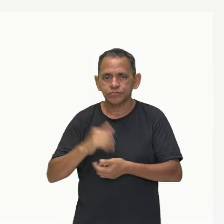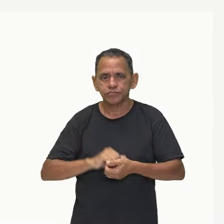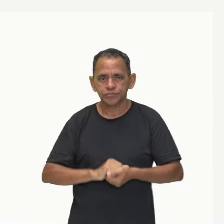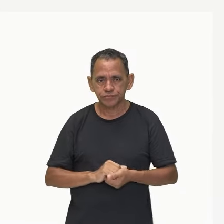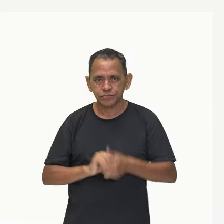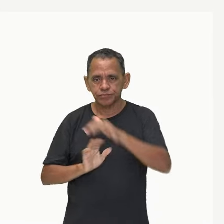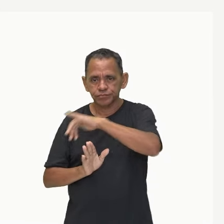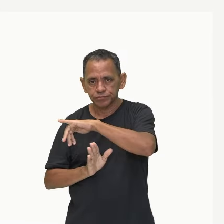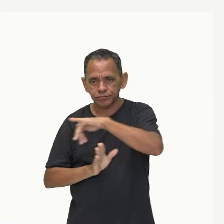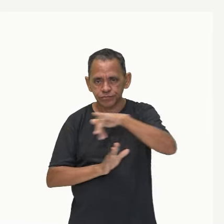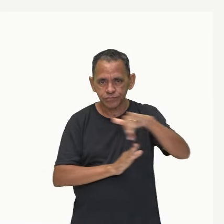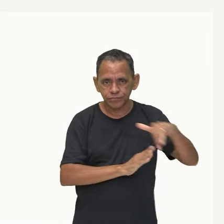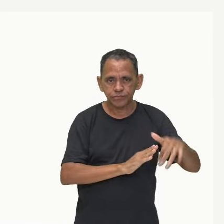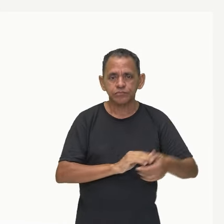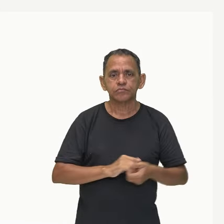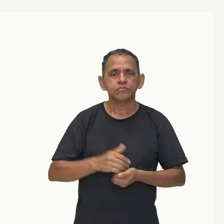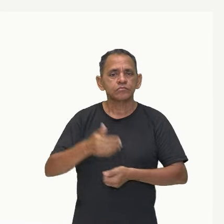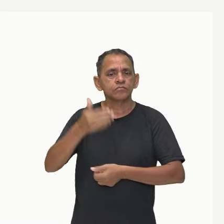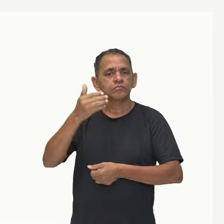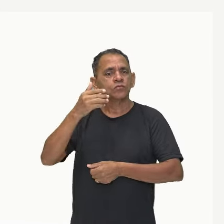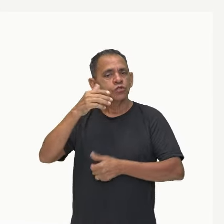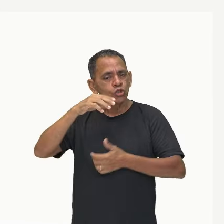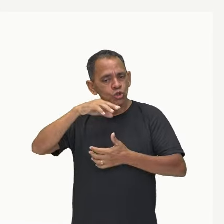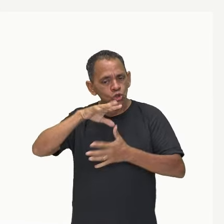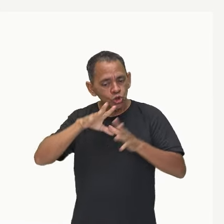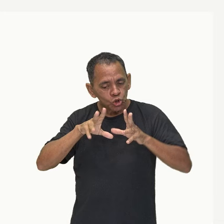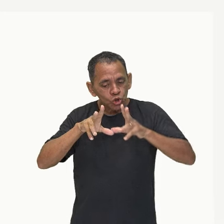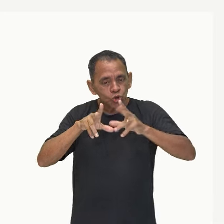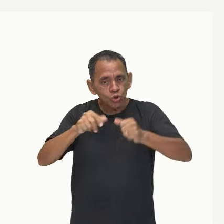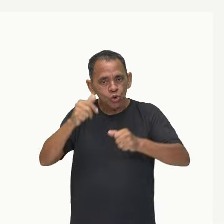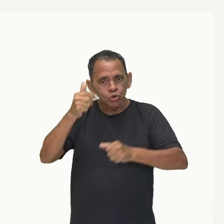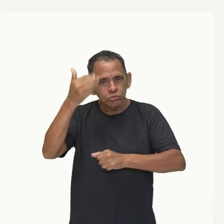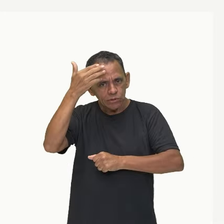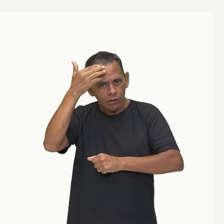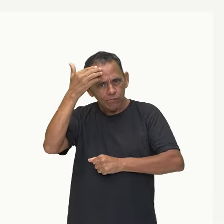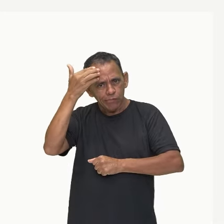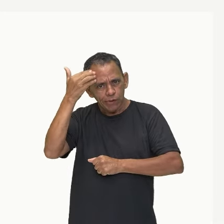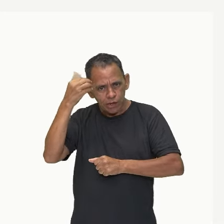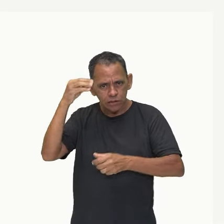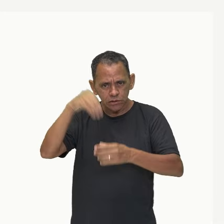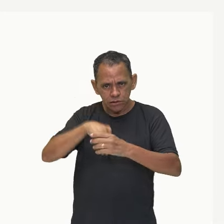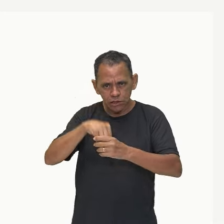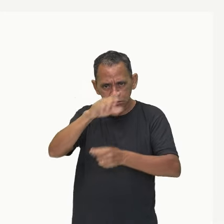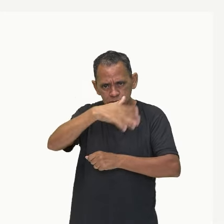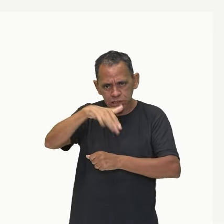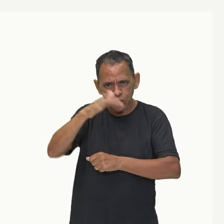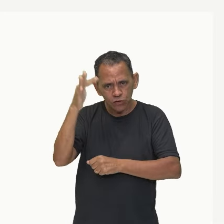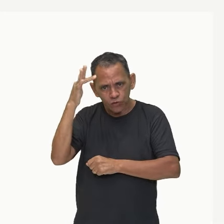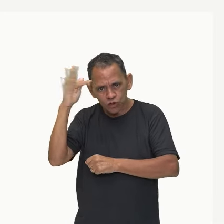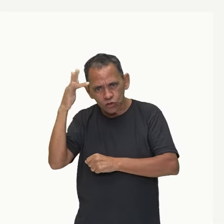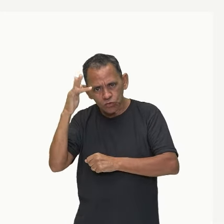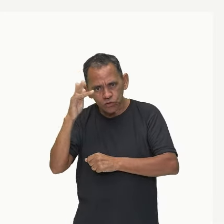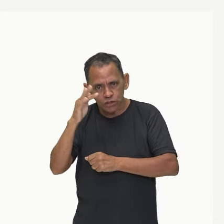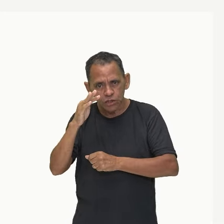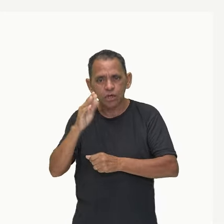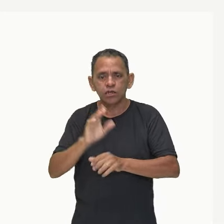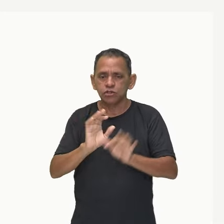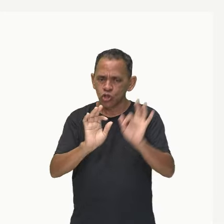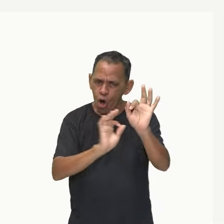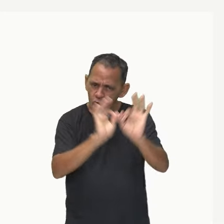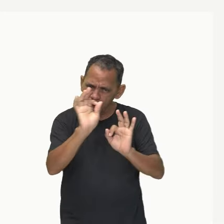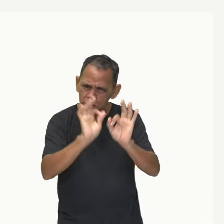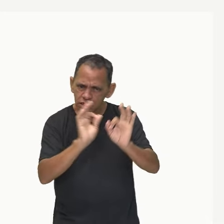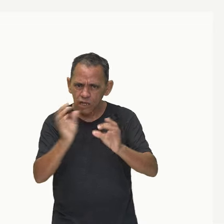só. Os saberes no conhecimento filosófico, eles são construídos com base